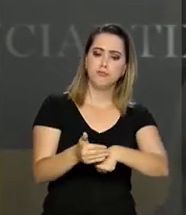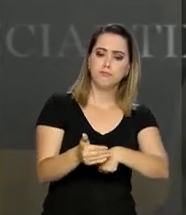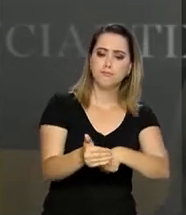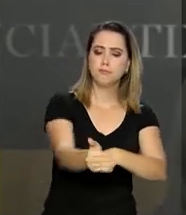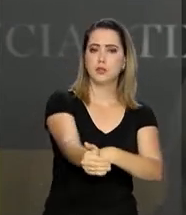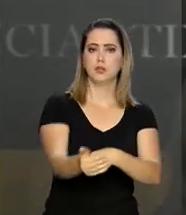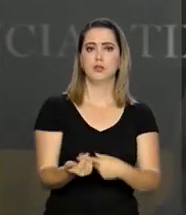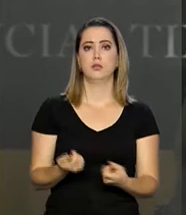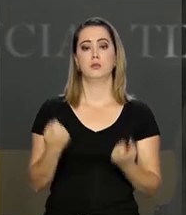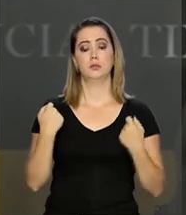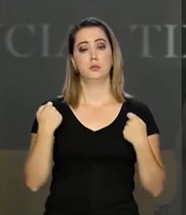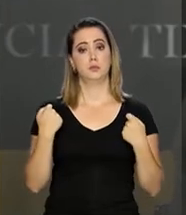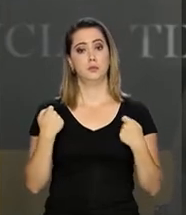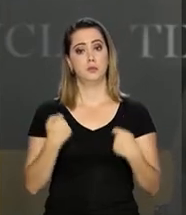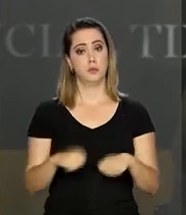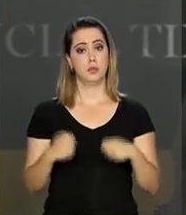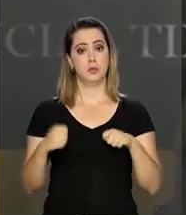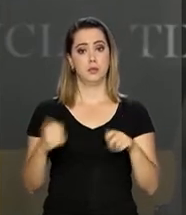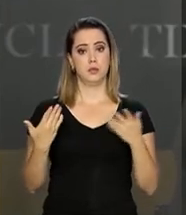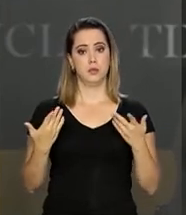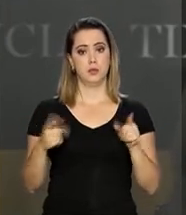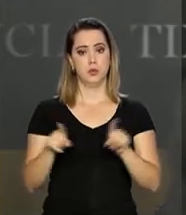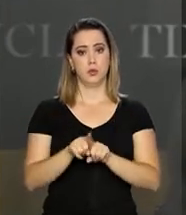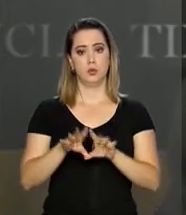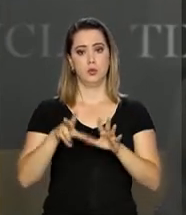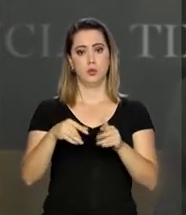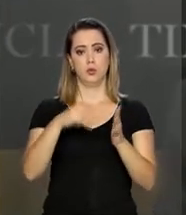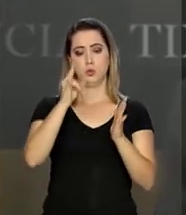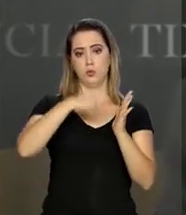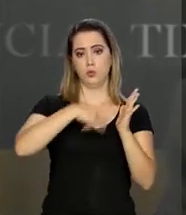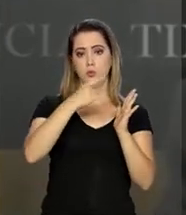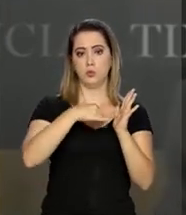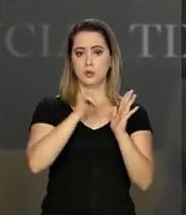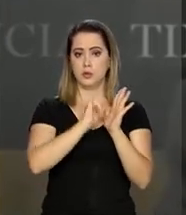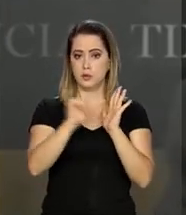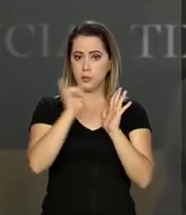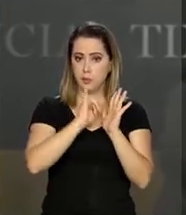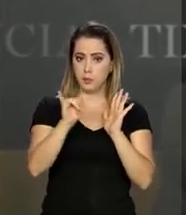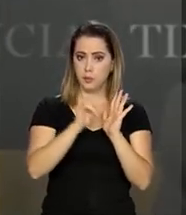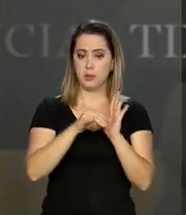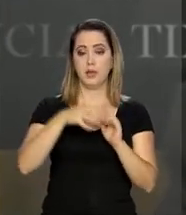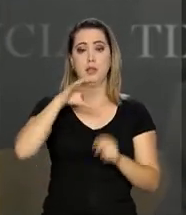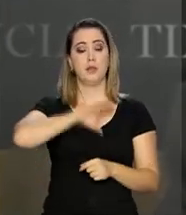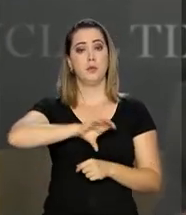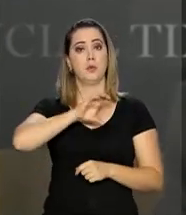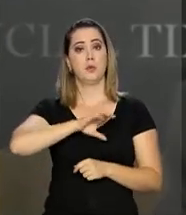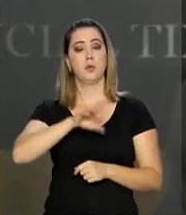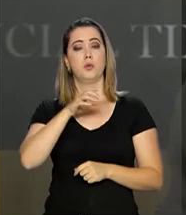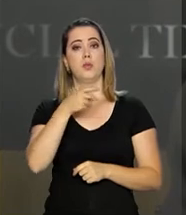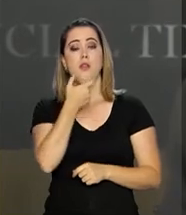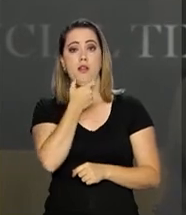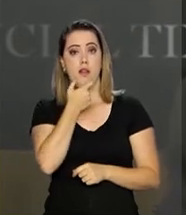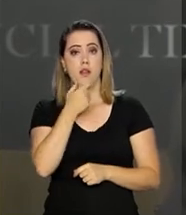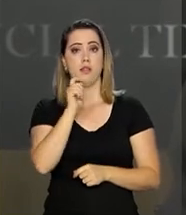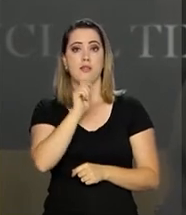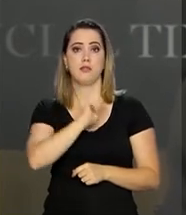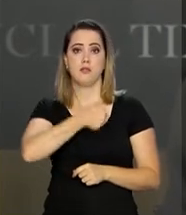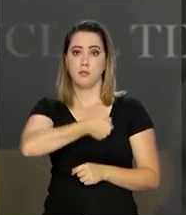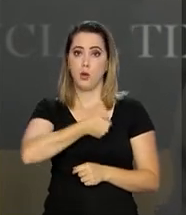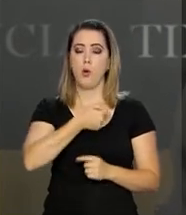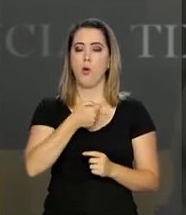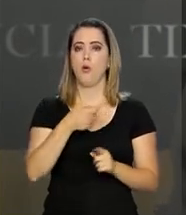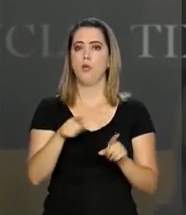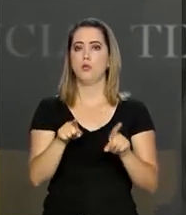obrigou se que toda a documentação fosse publicada não só em português mas em inglês e espanhol para que